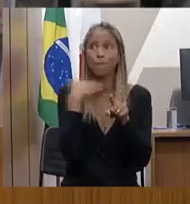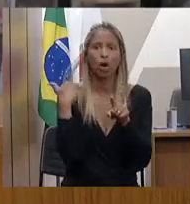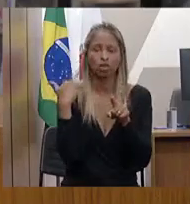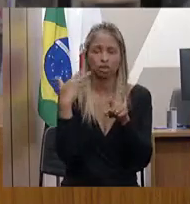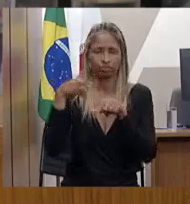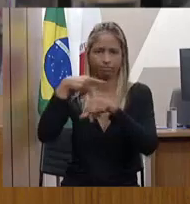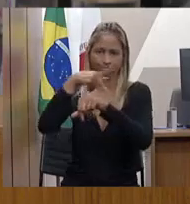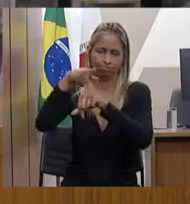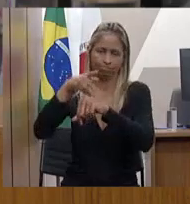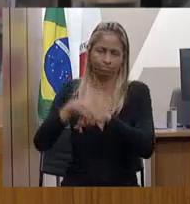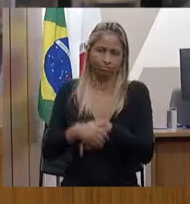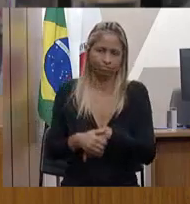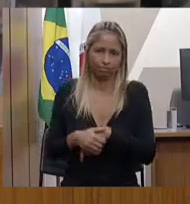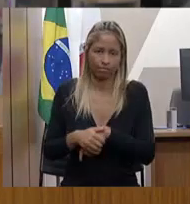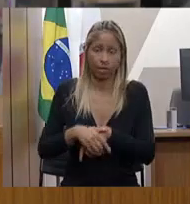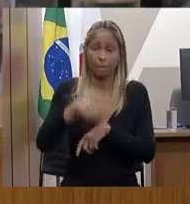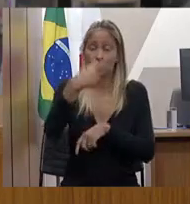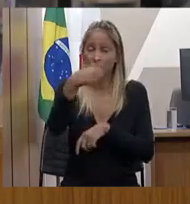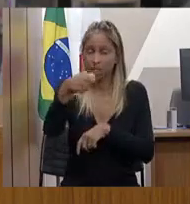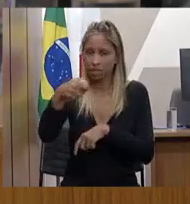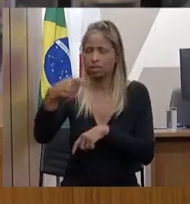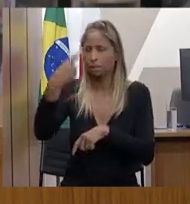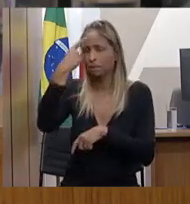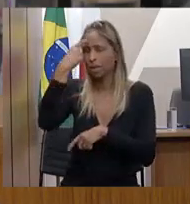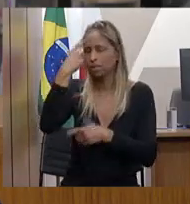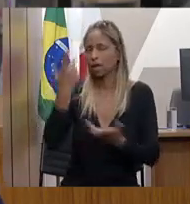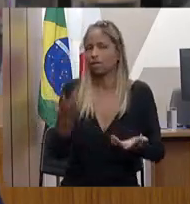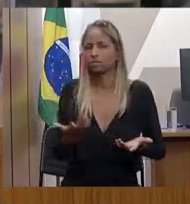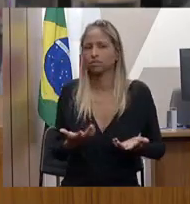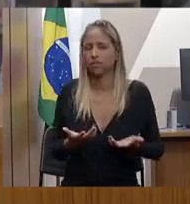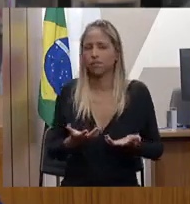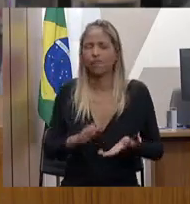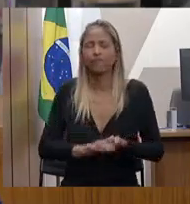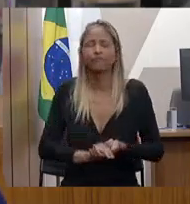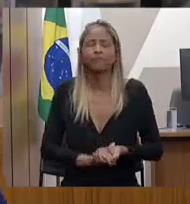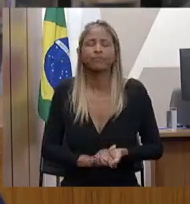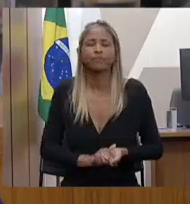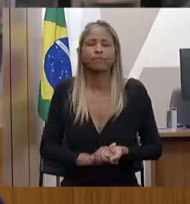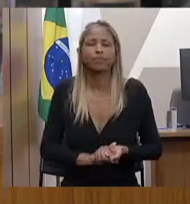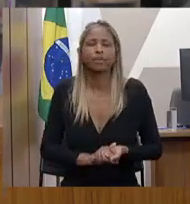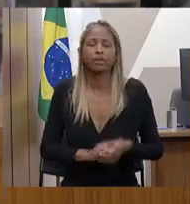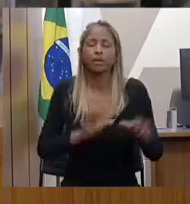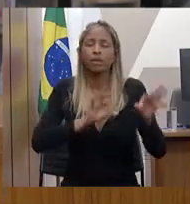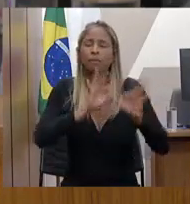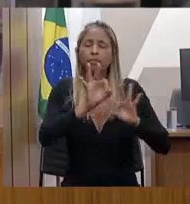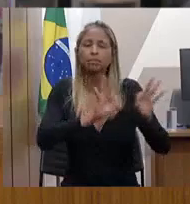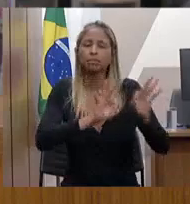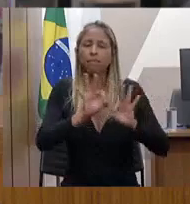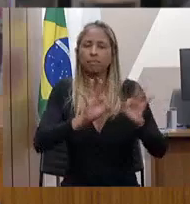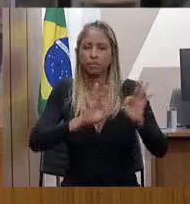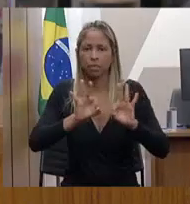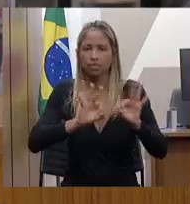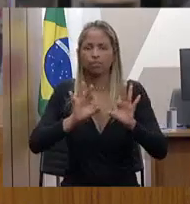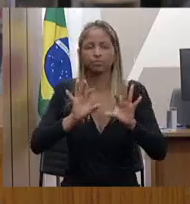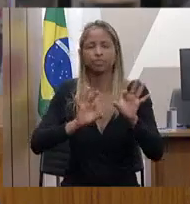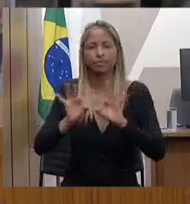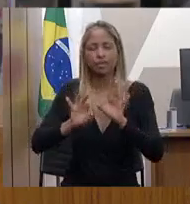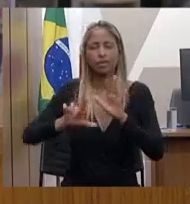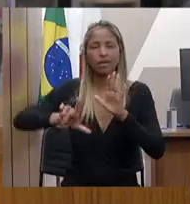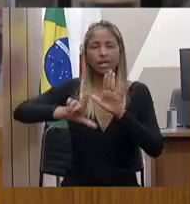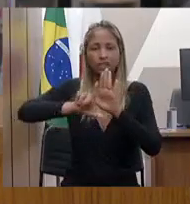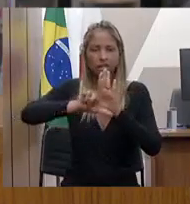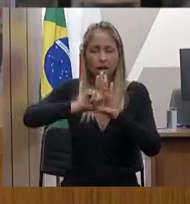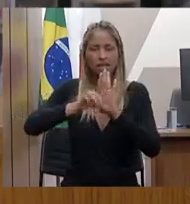no país a gente precisa ainda né pensar né que da elaboração é de projetos de